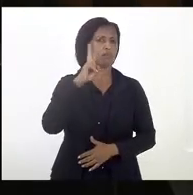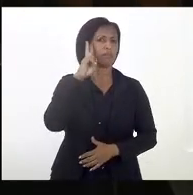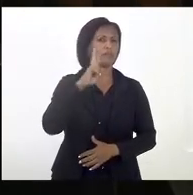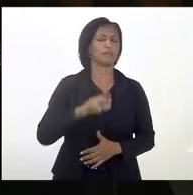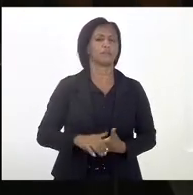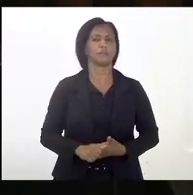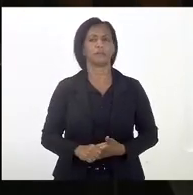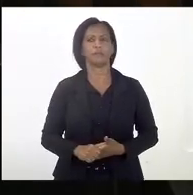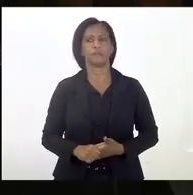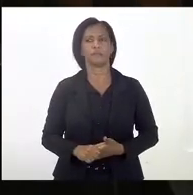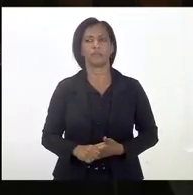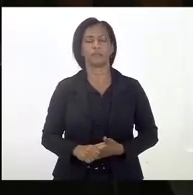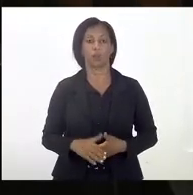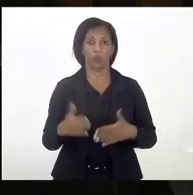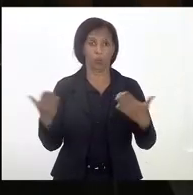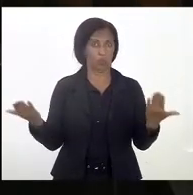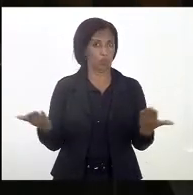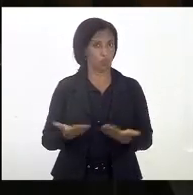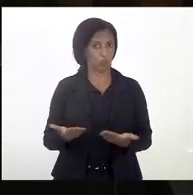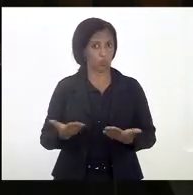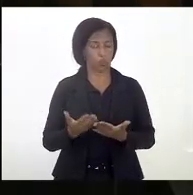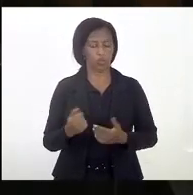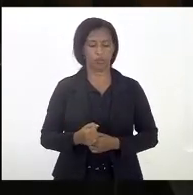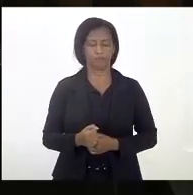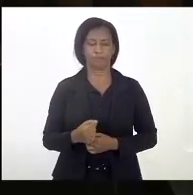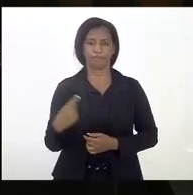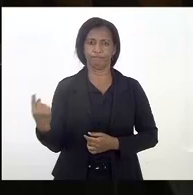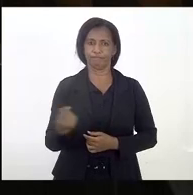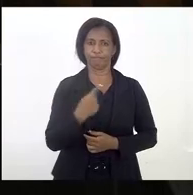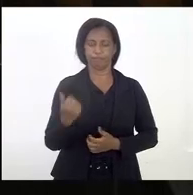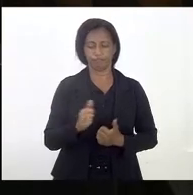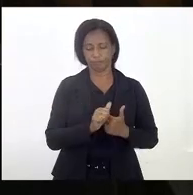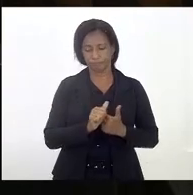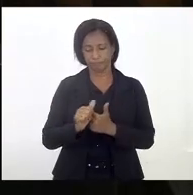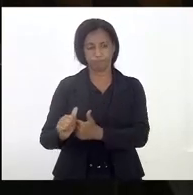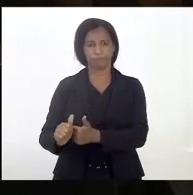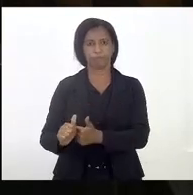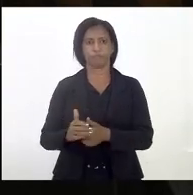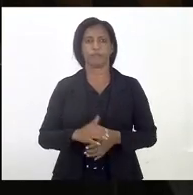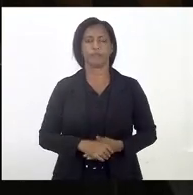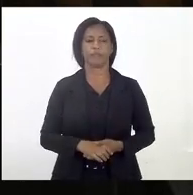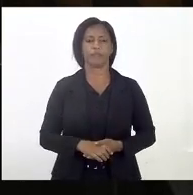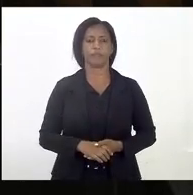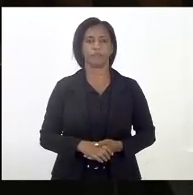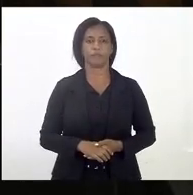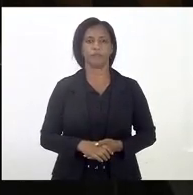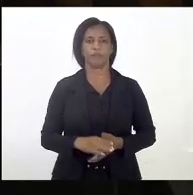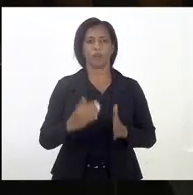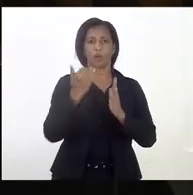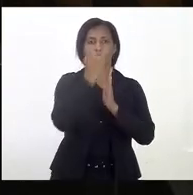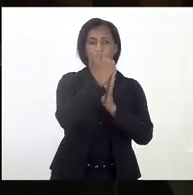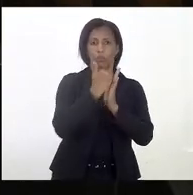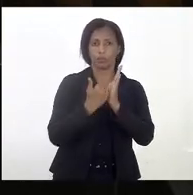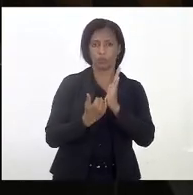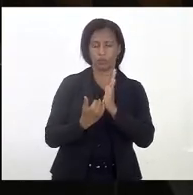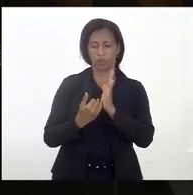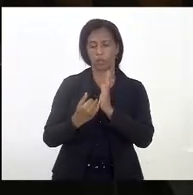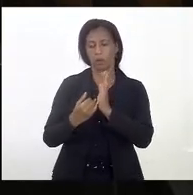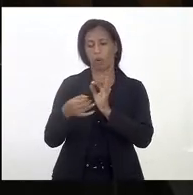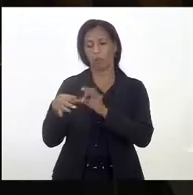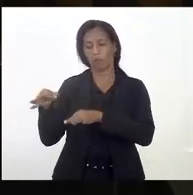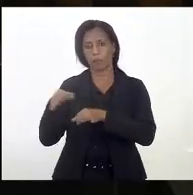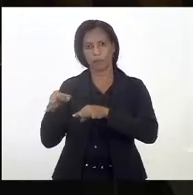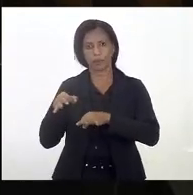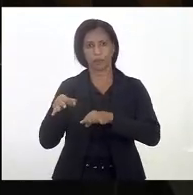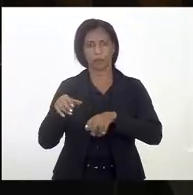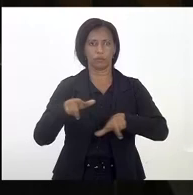isso no dia de hoje nós dando prosseguimento a um cronograma de trabalho um plano de